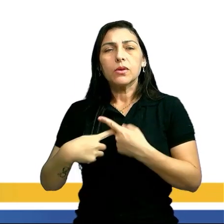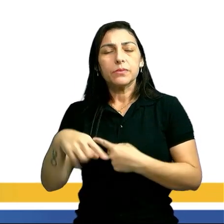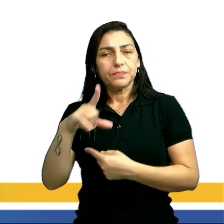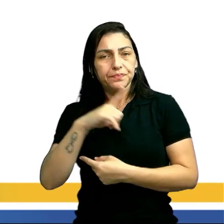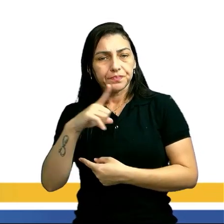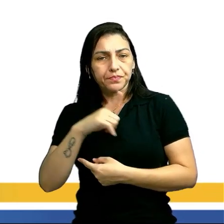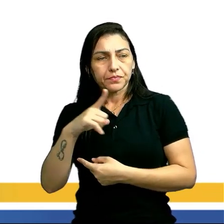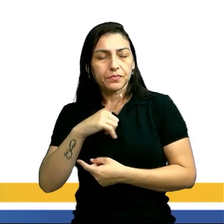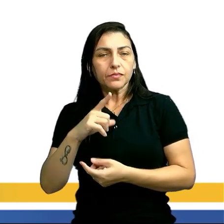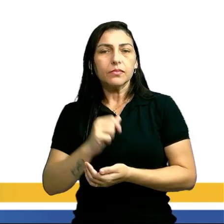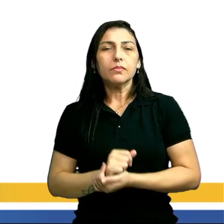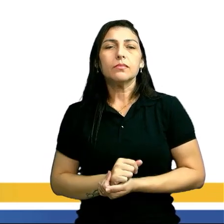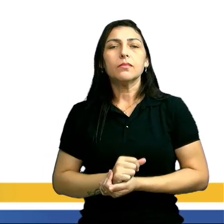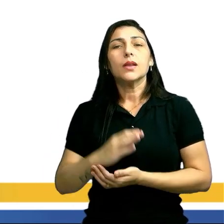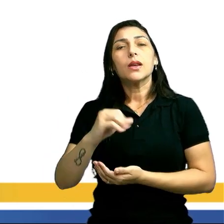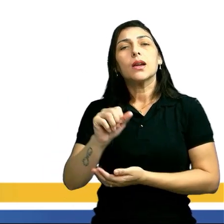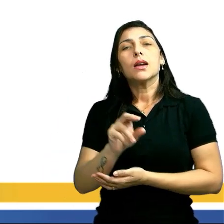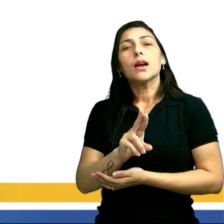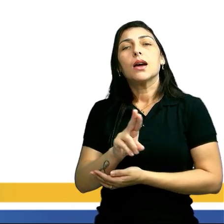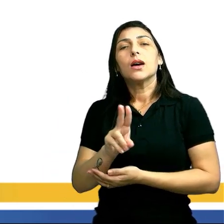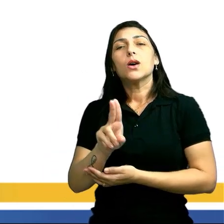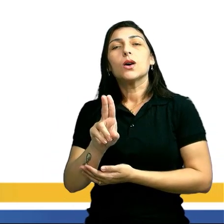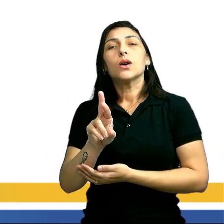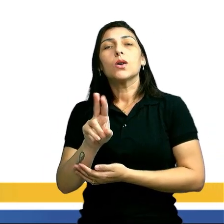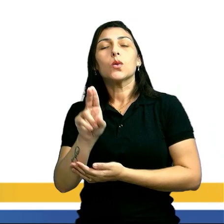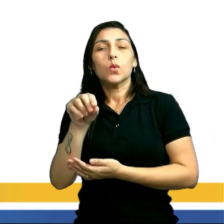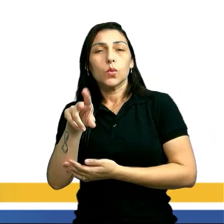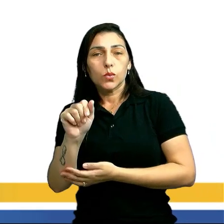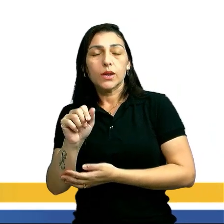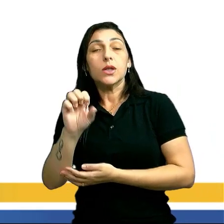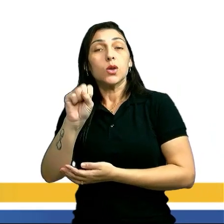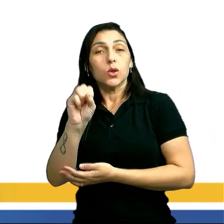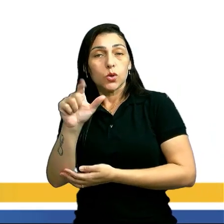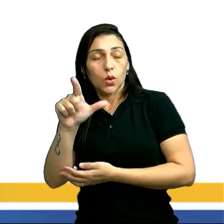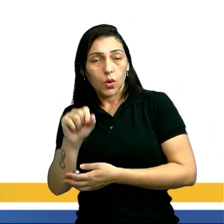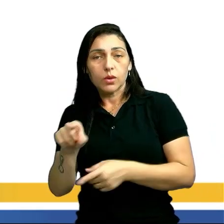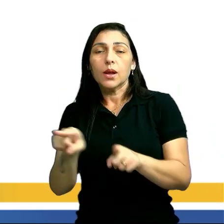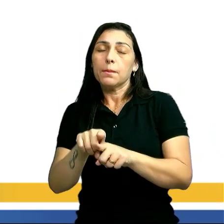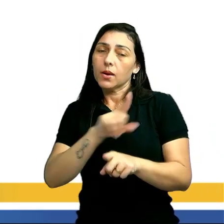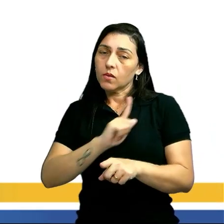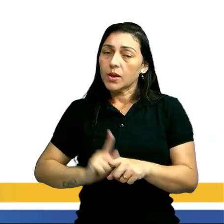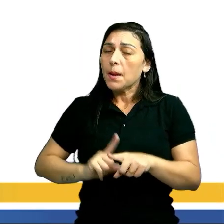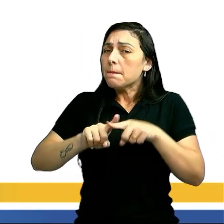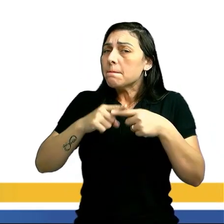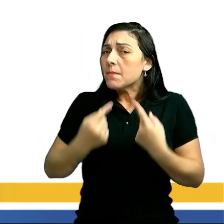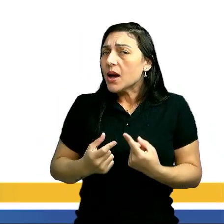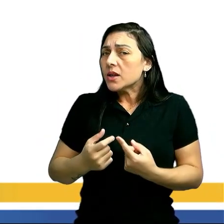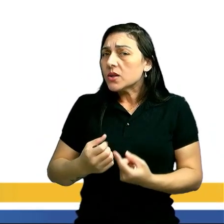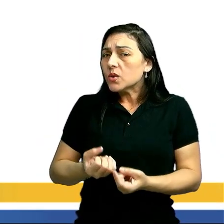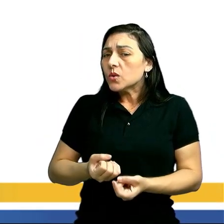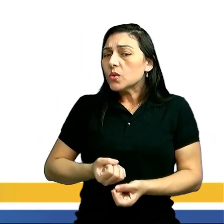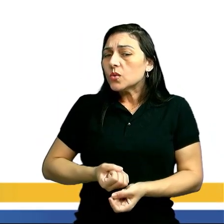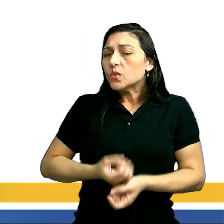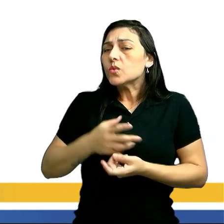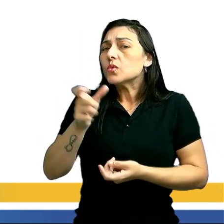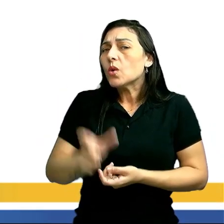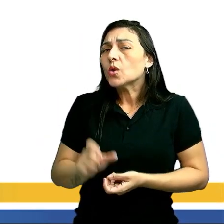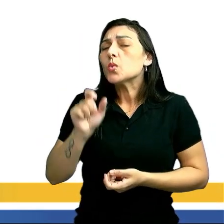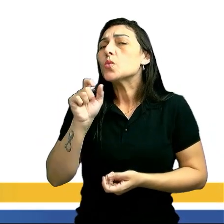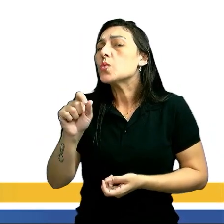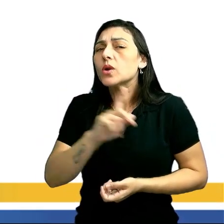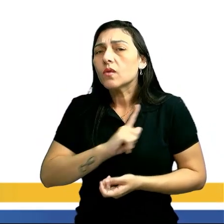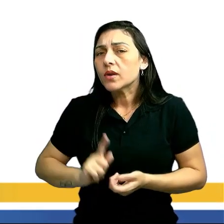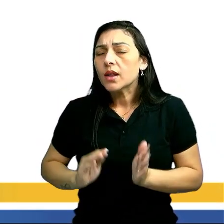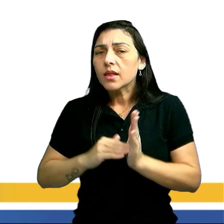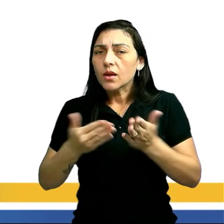temos Carondas governou, Solo governou, né? Mas e os poetas, o que governaram